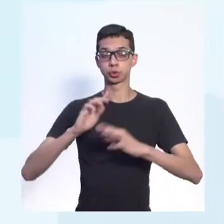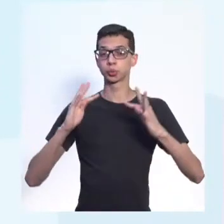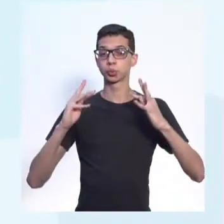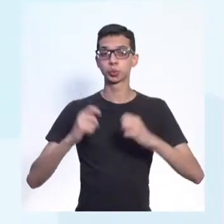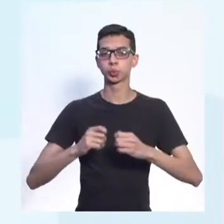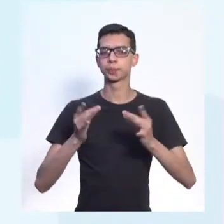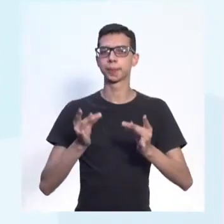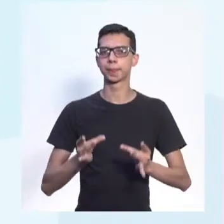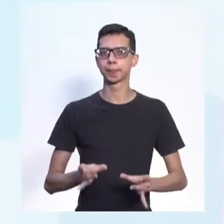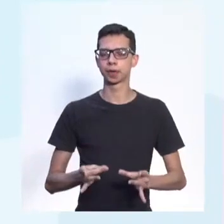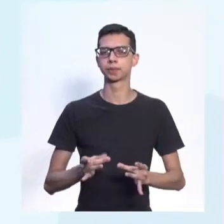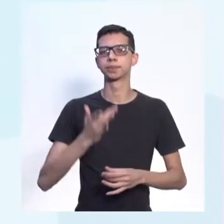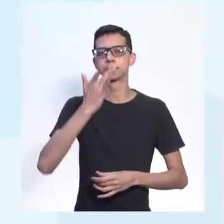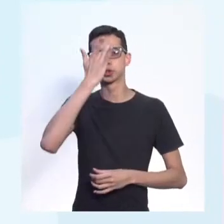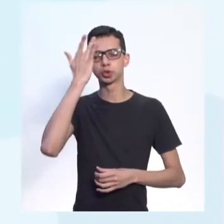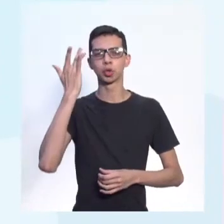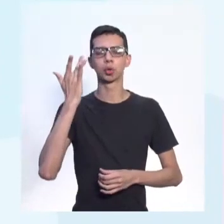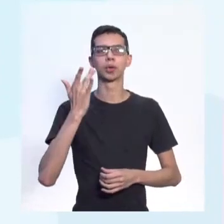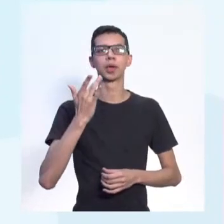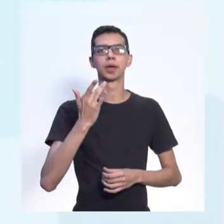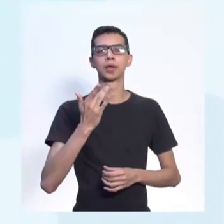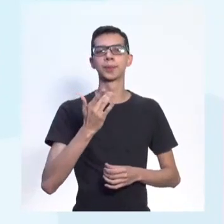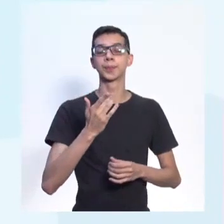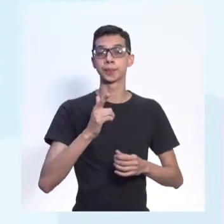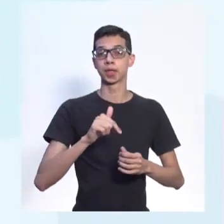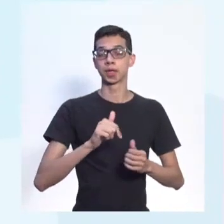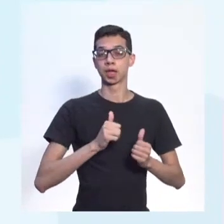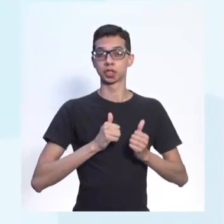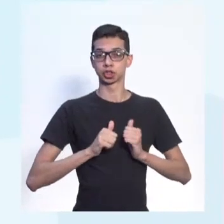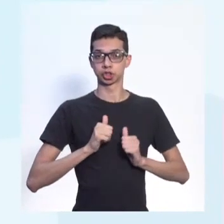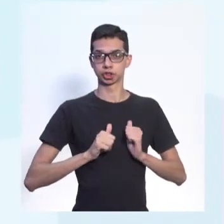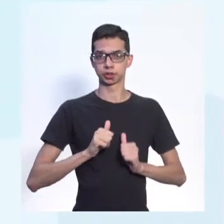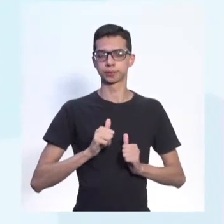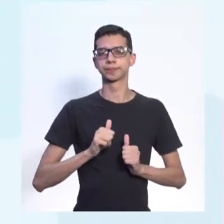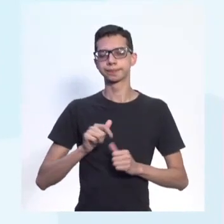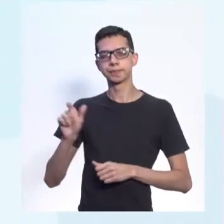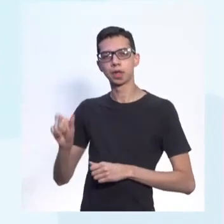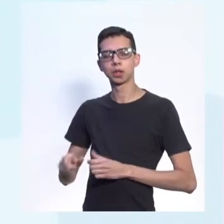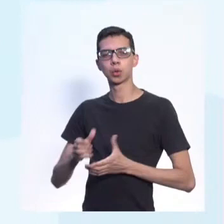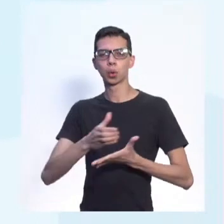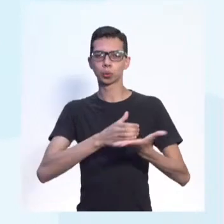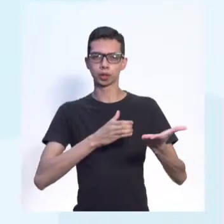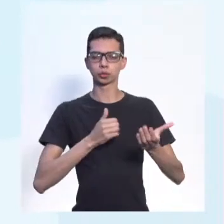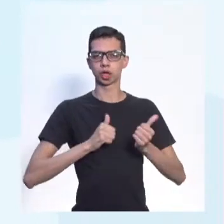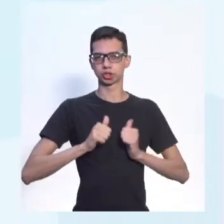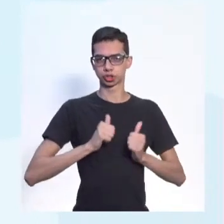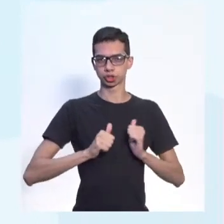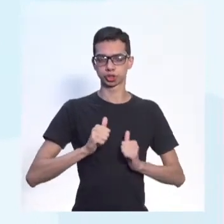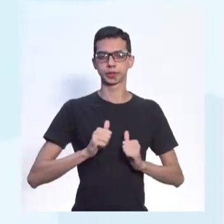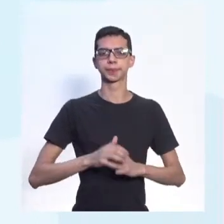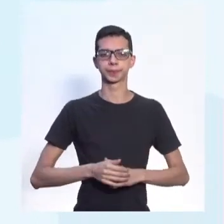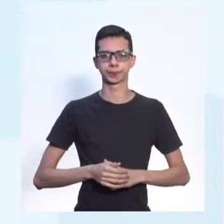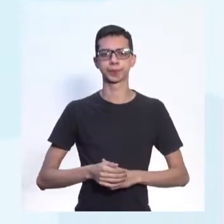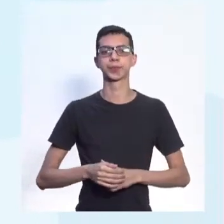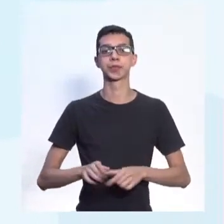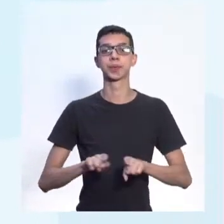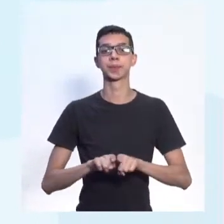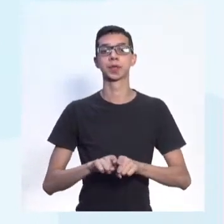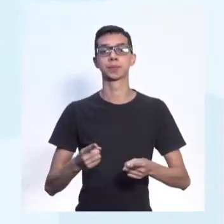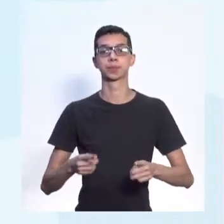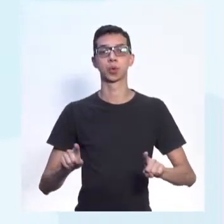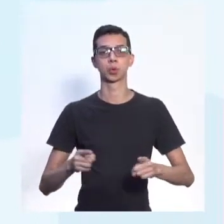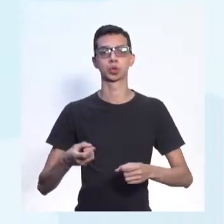de artistas de uma gravadora. Tá? Então, ele é responsável pela contratação dos artistas, pelo lançamento dos novos álbuns musicais e pelas